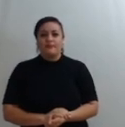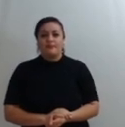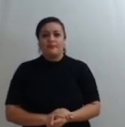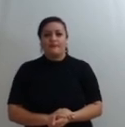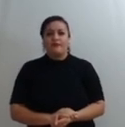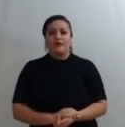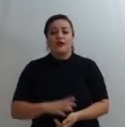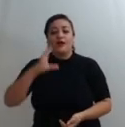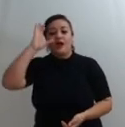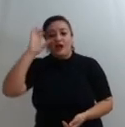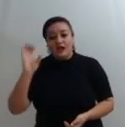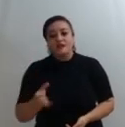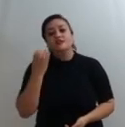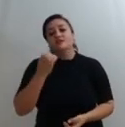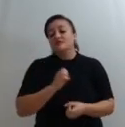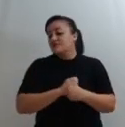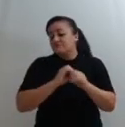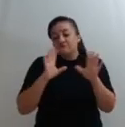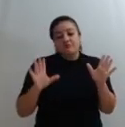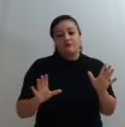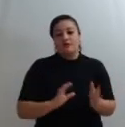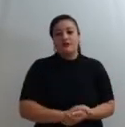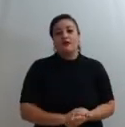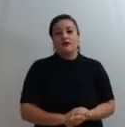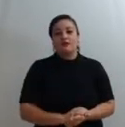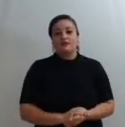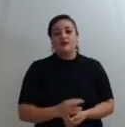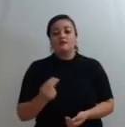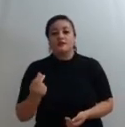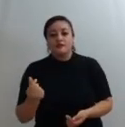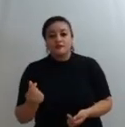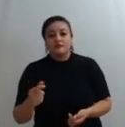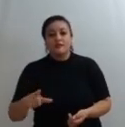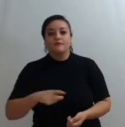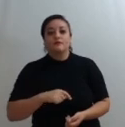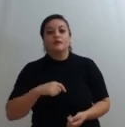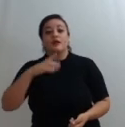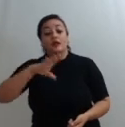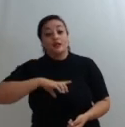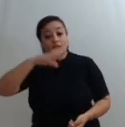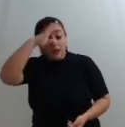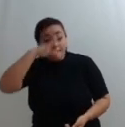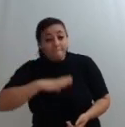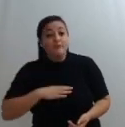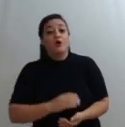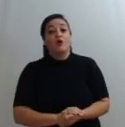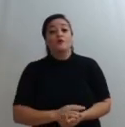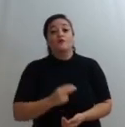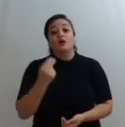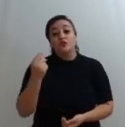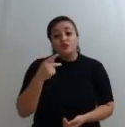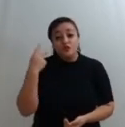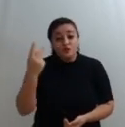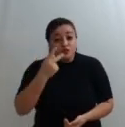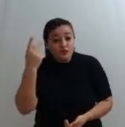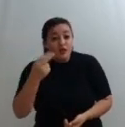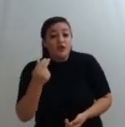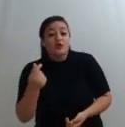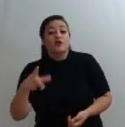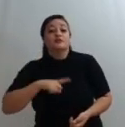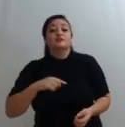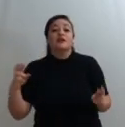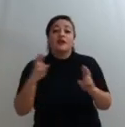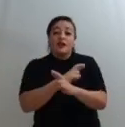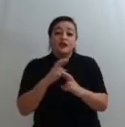ministro relator, de inteligência financeira, comprova a movimentação de elevadas quantias referentes à venda de um mesmo imóvel, um mesmo dia. Nós